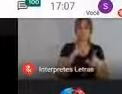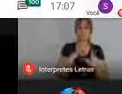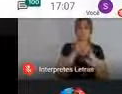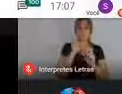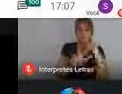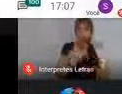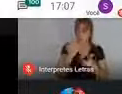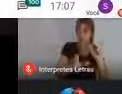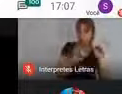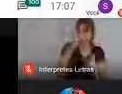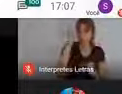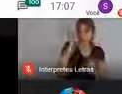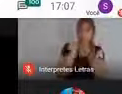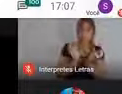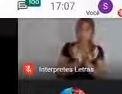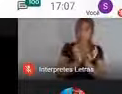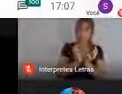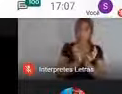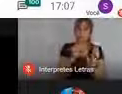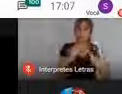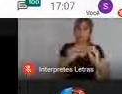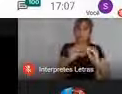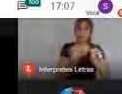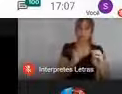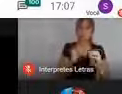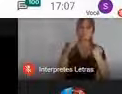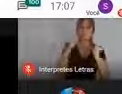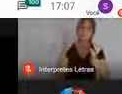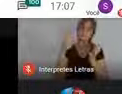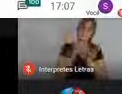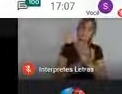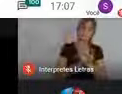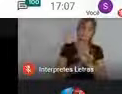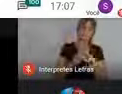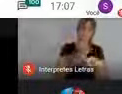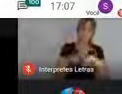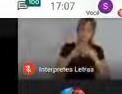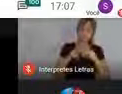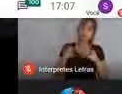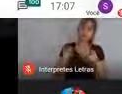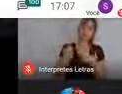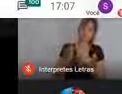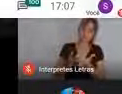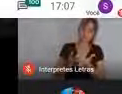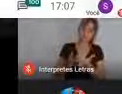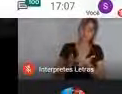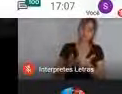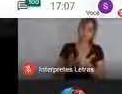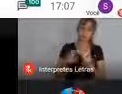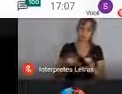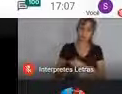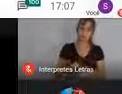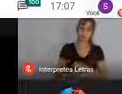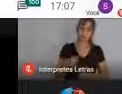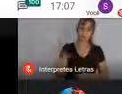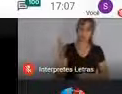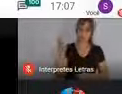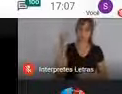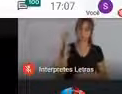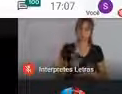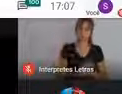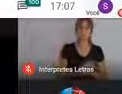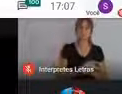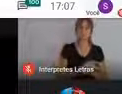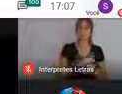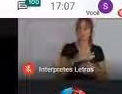urge a realização de estudos dessa natureza, né? Para que o brasileiro possa